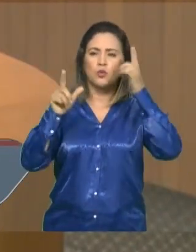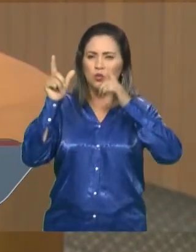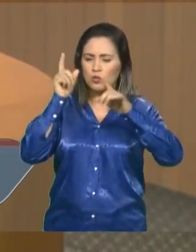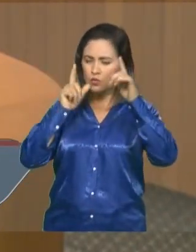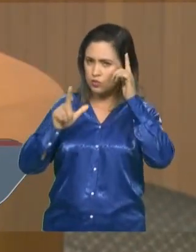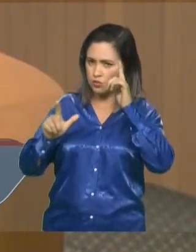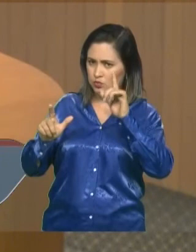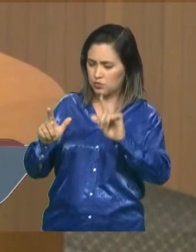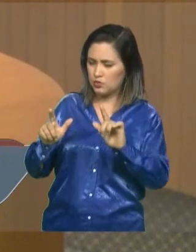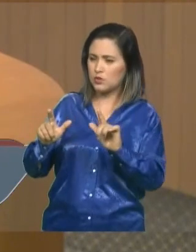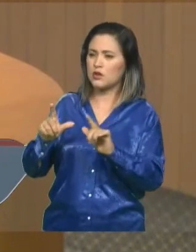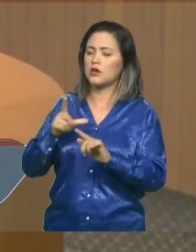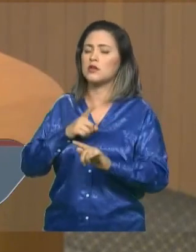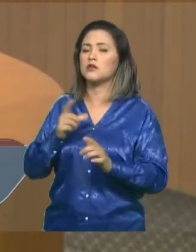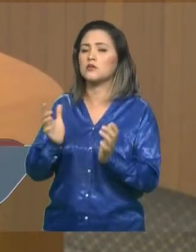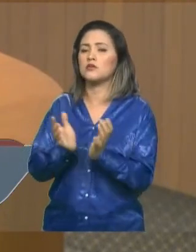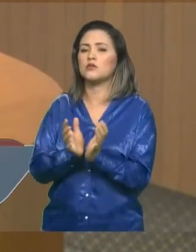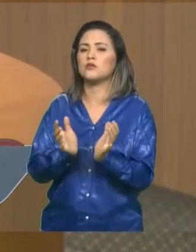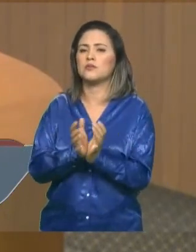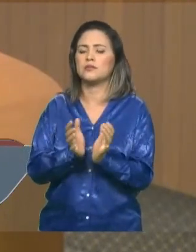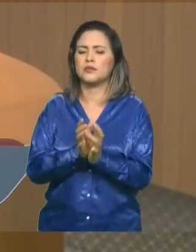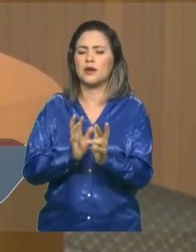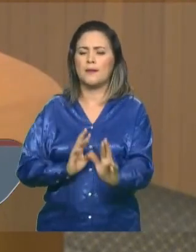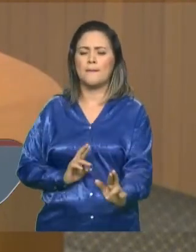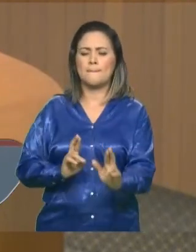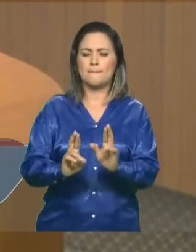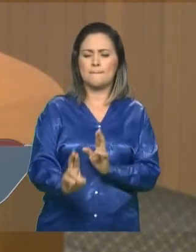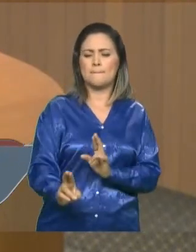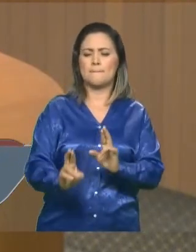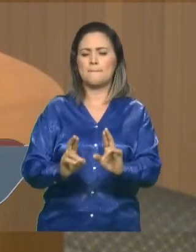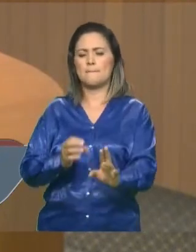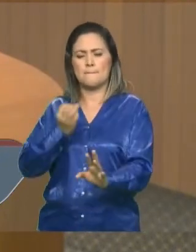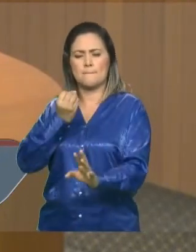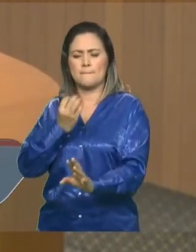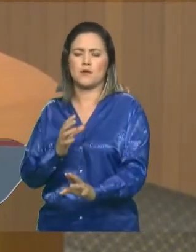vez mais integrado com a população do Maranhão e de todo o Brasil. Muito obrigado, presidente.